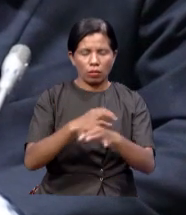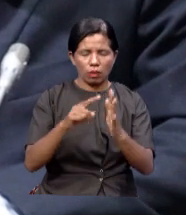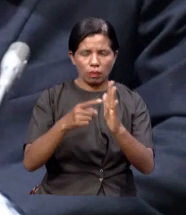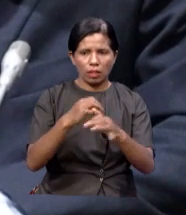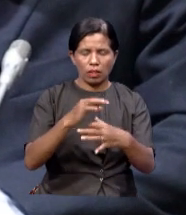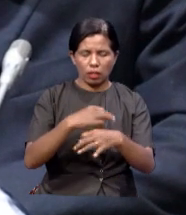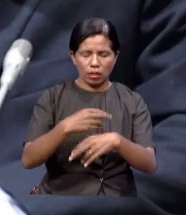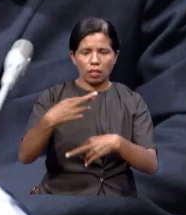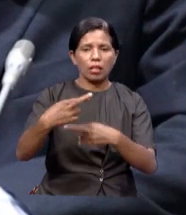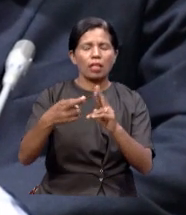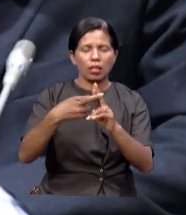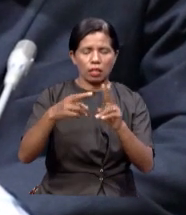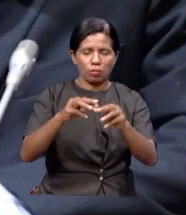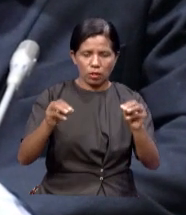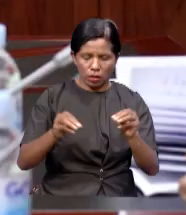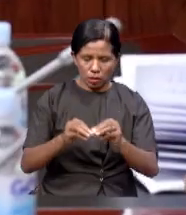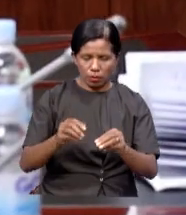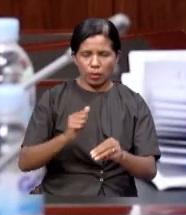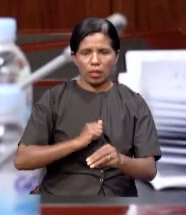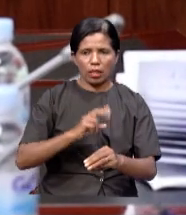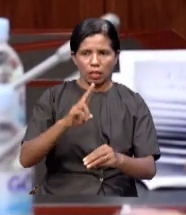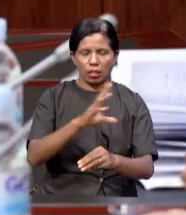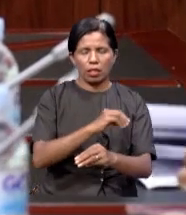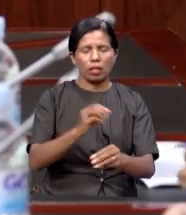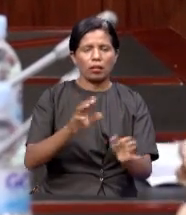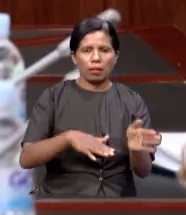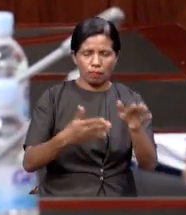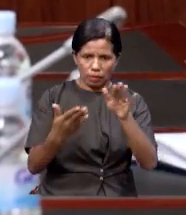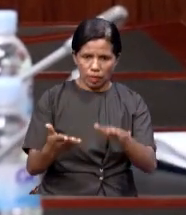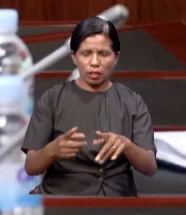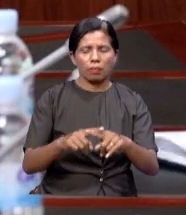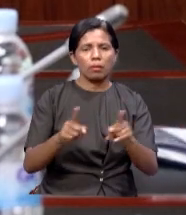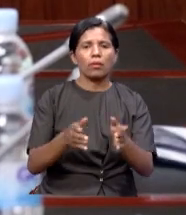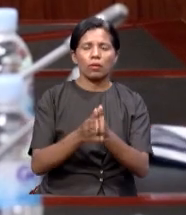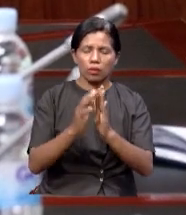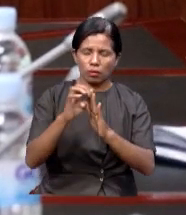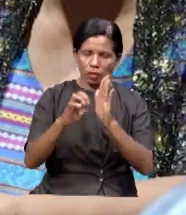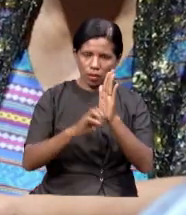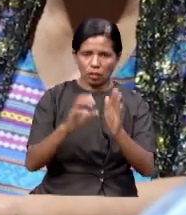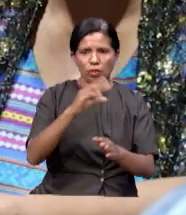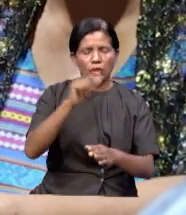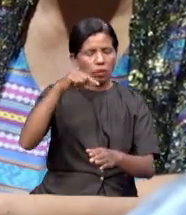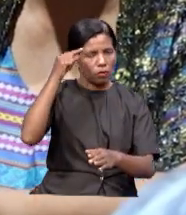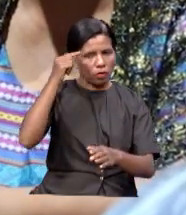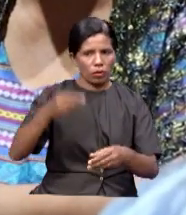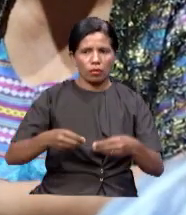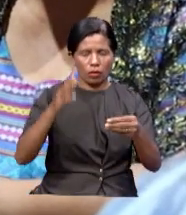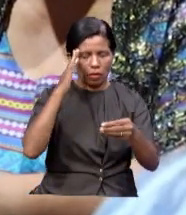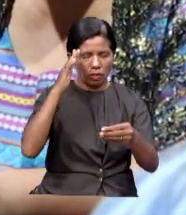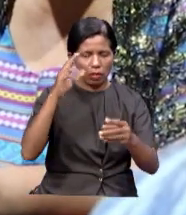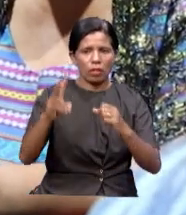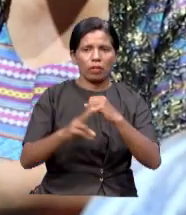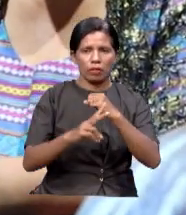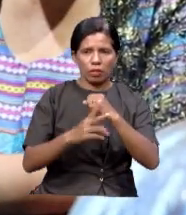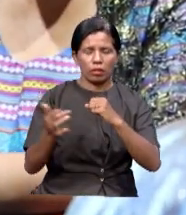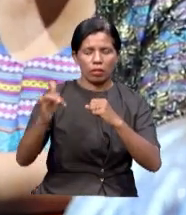e município Aileu, onde a vítima udetista Cira, Nebe Mate Ona, mas bem russumos bem estado no governo, atufou o reconhecimento da vítima Cira